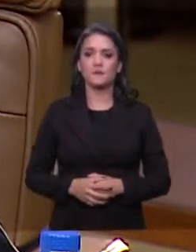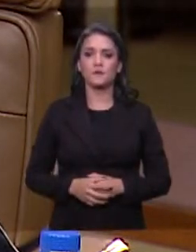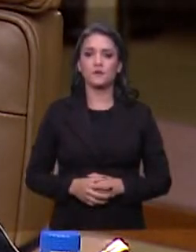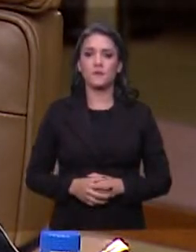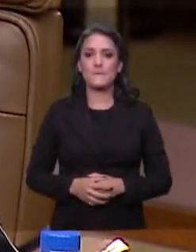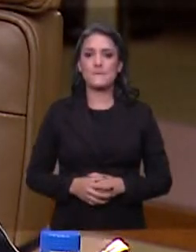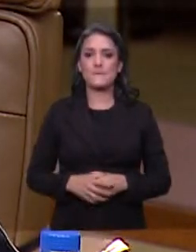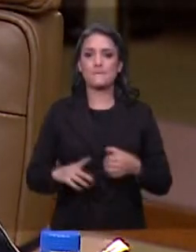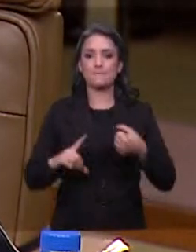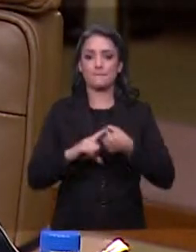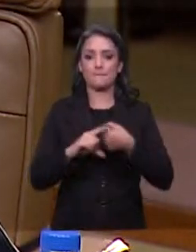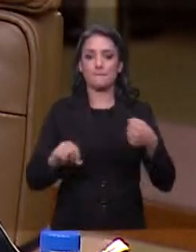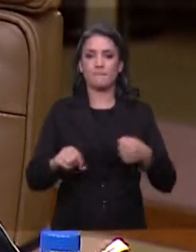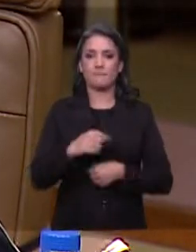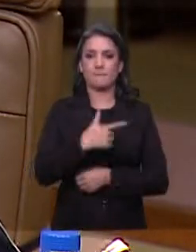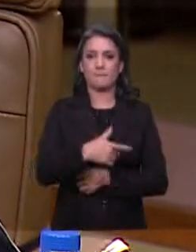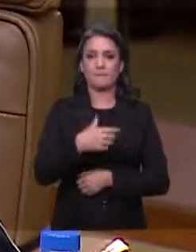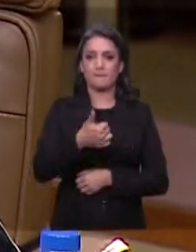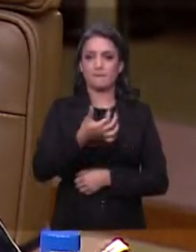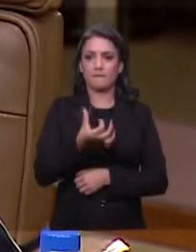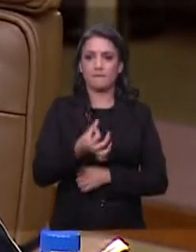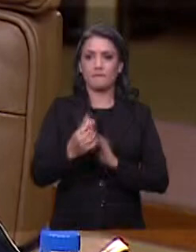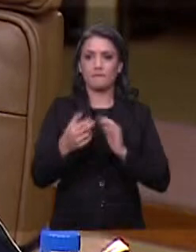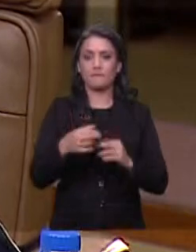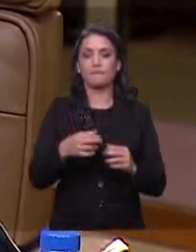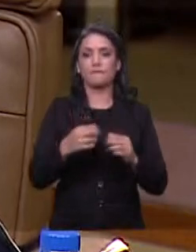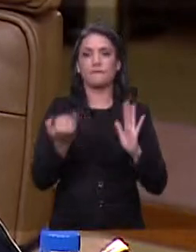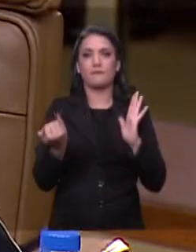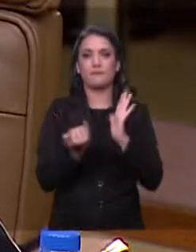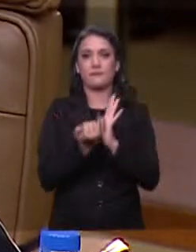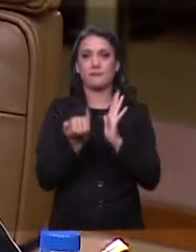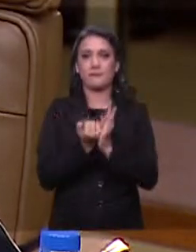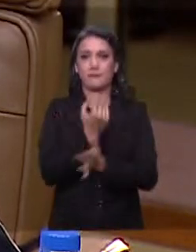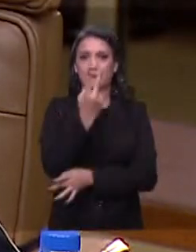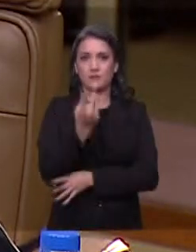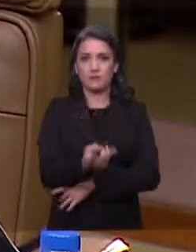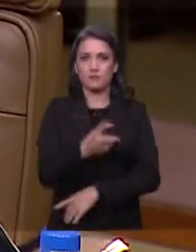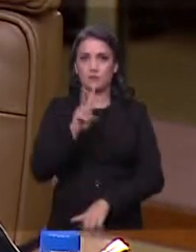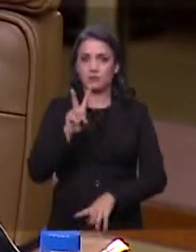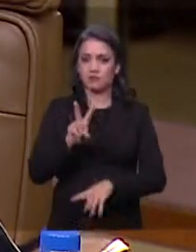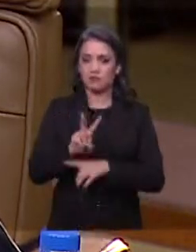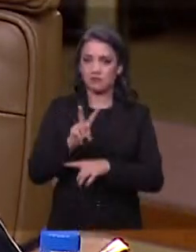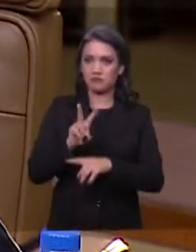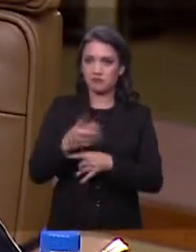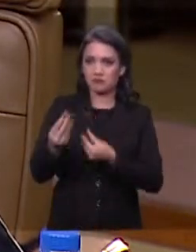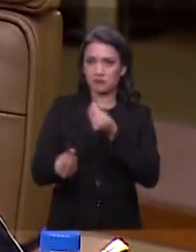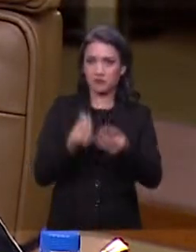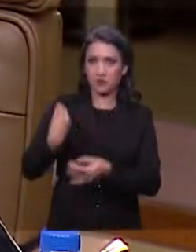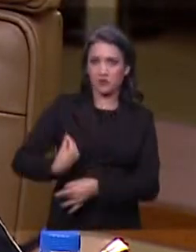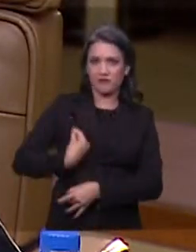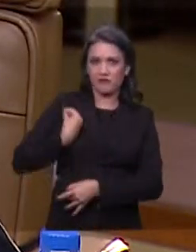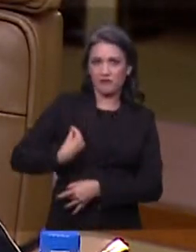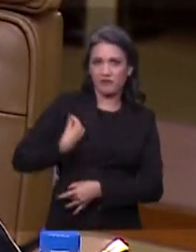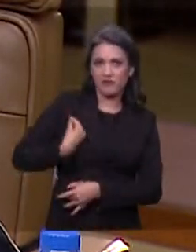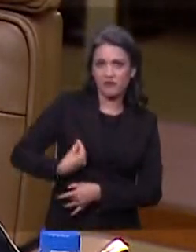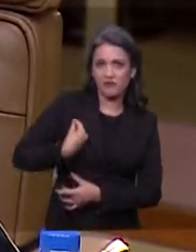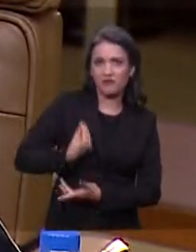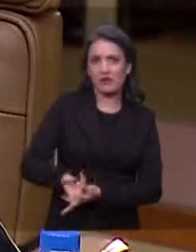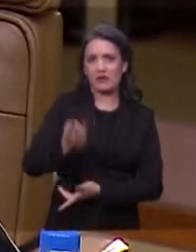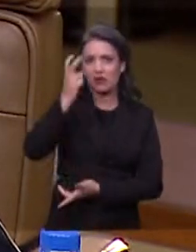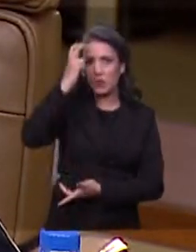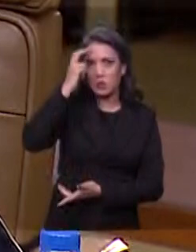o artigo 216, inciso 2º, protege exatamente o modo de ser, criar e